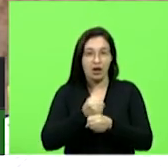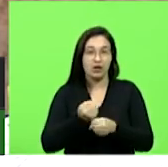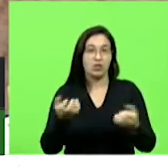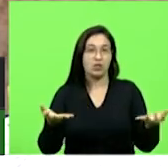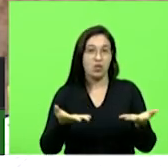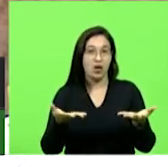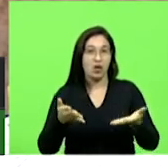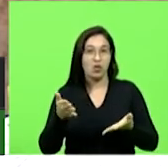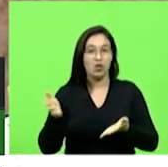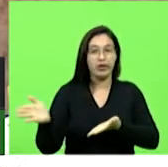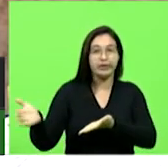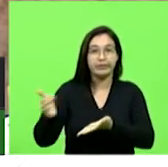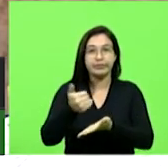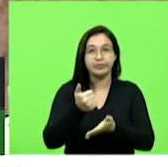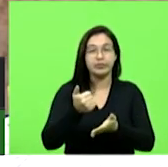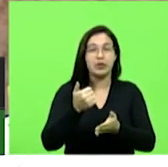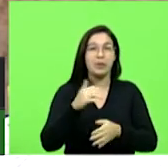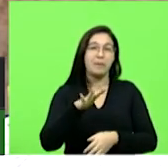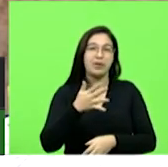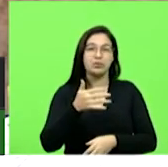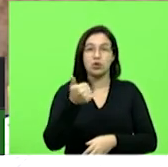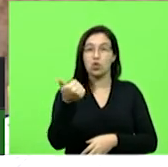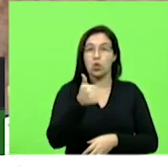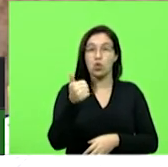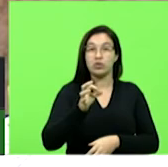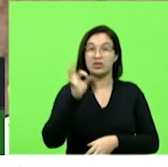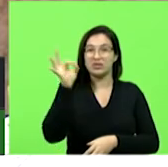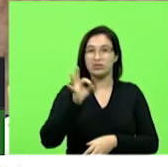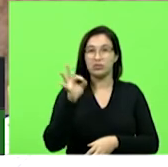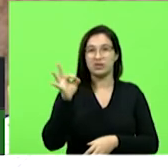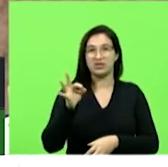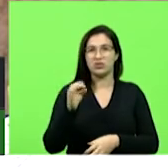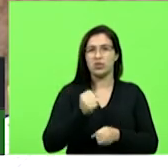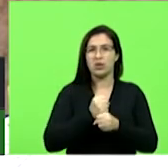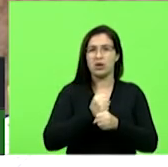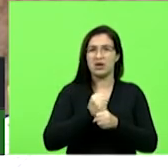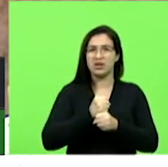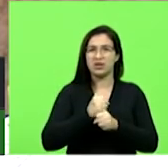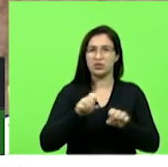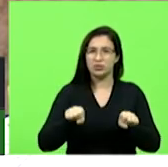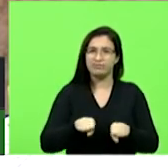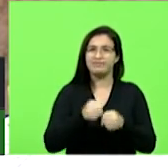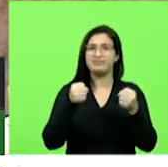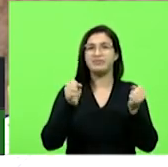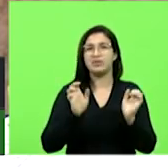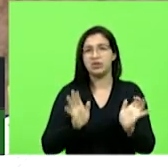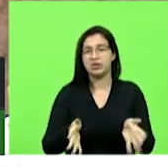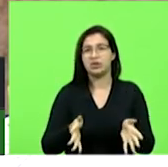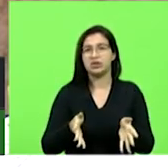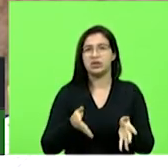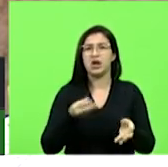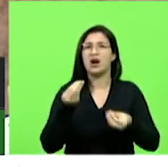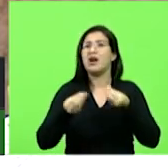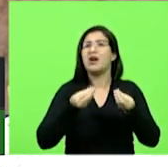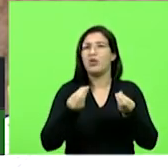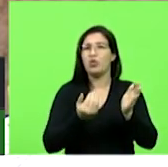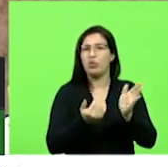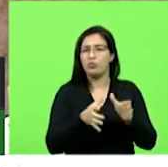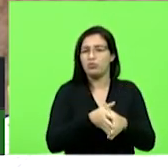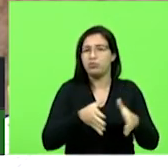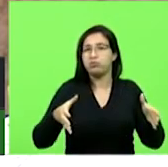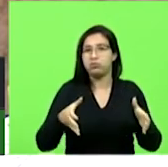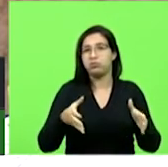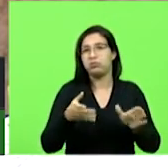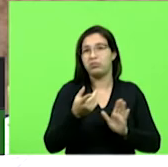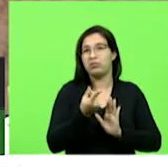arrecadação, cresça quase 11%. Em um ano de crise, nós vamos crescer a arrecadação em quase 11%. Ou seja,